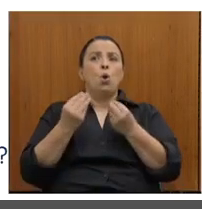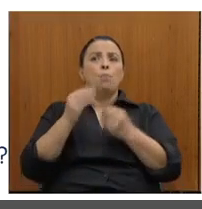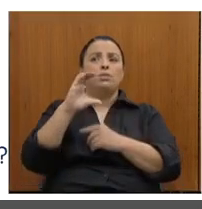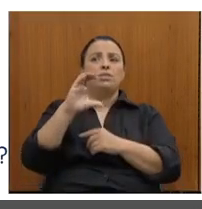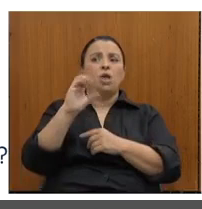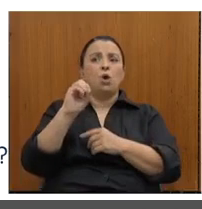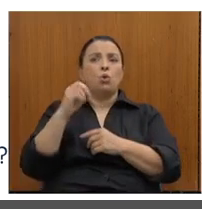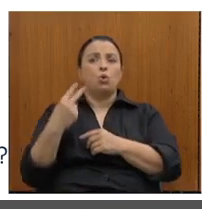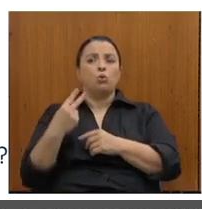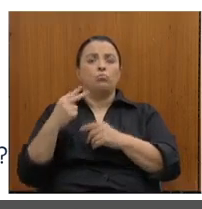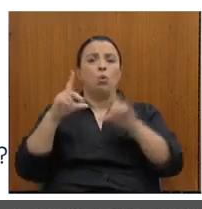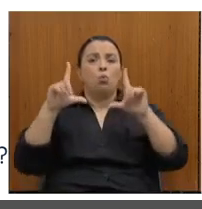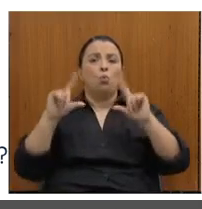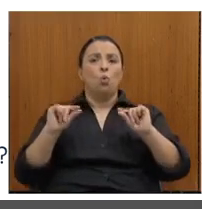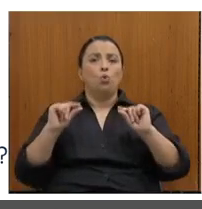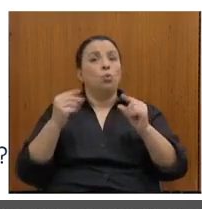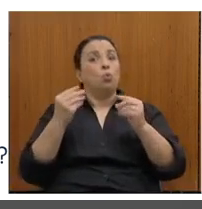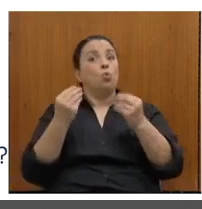emissões